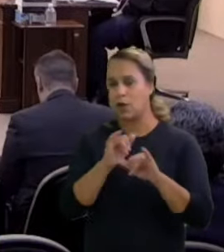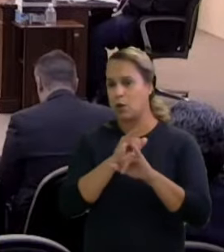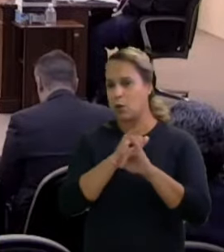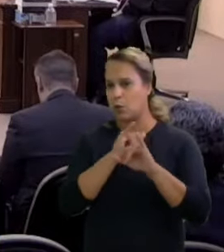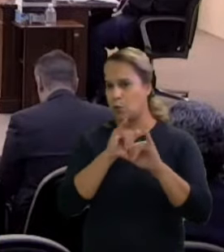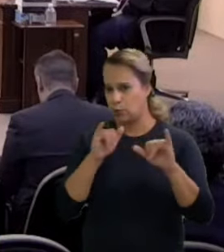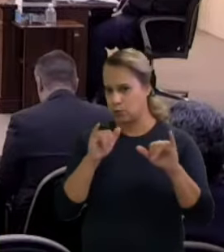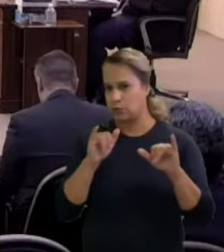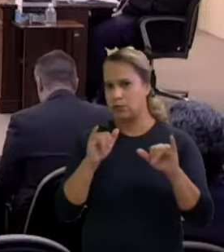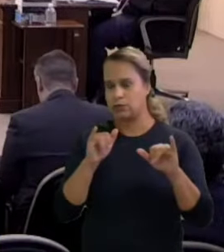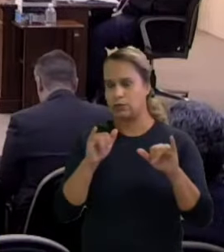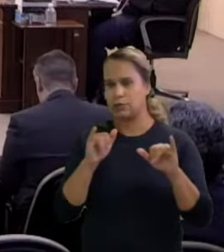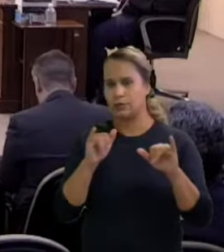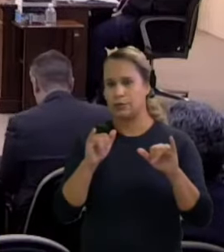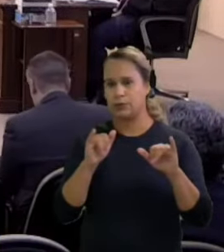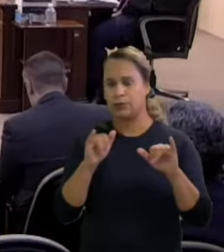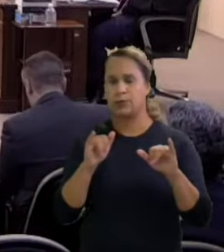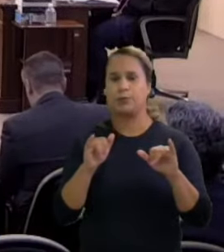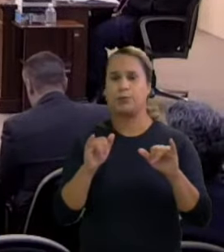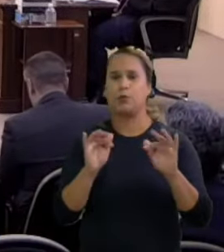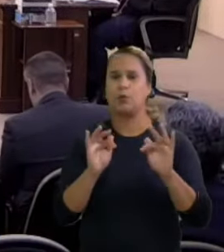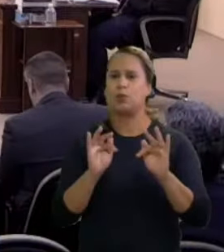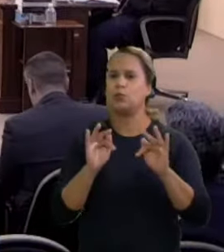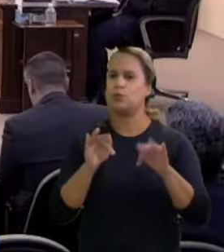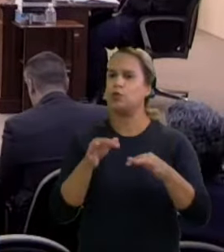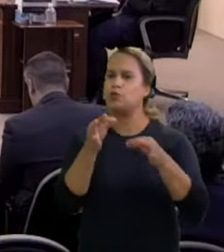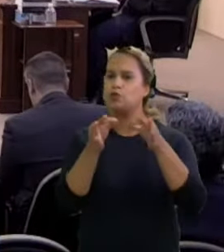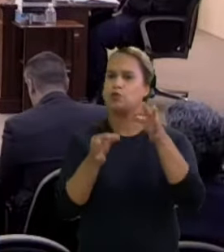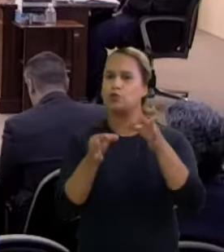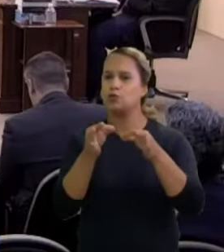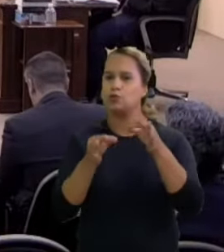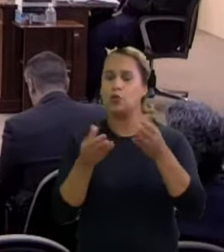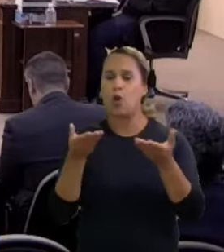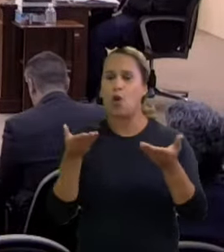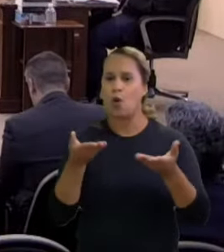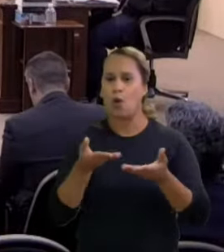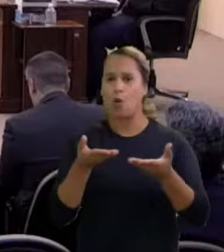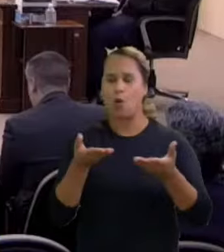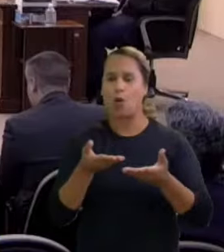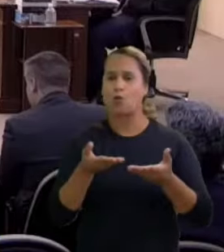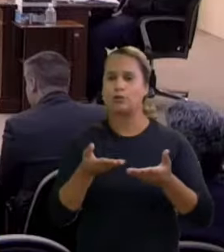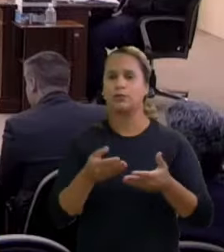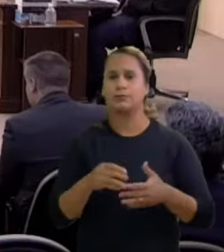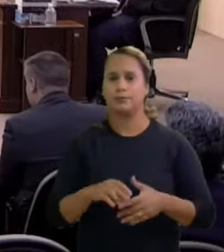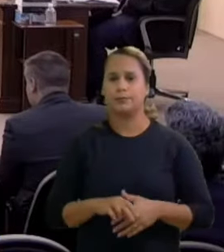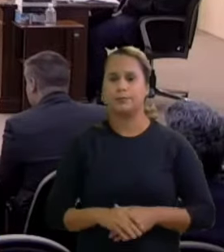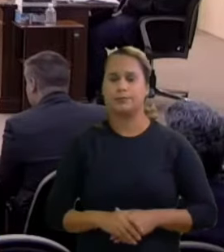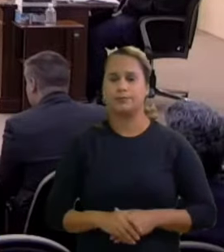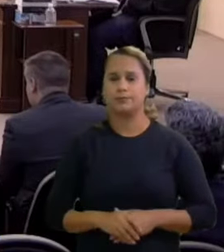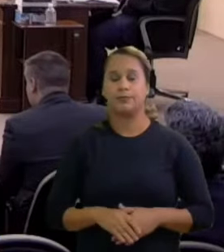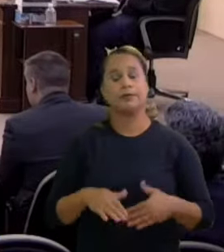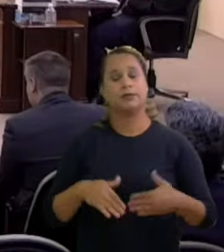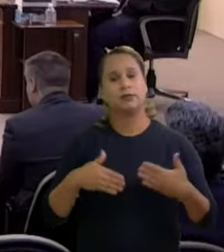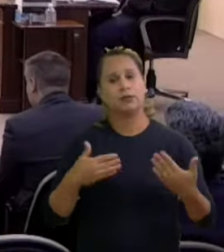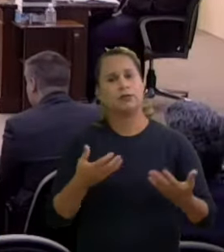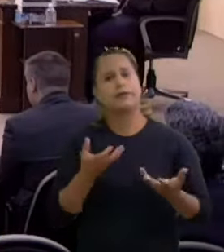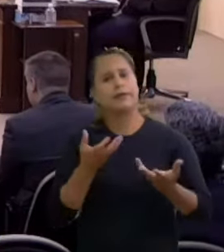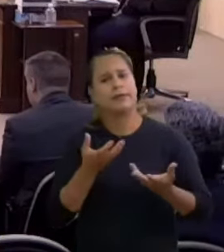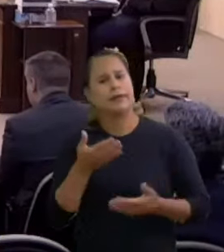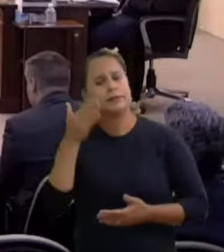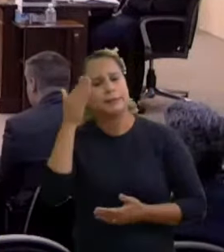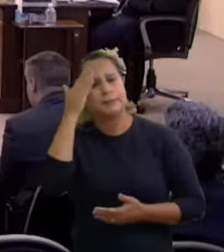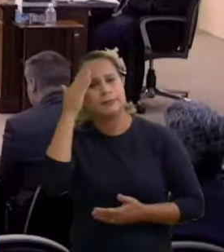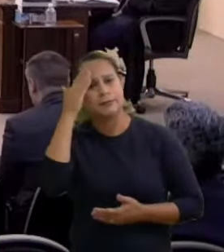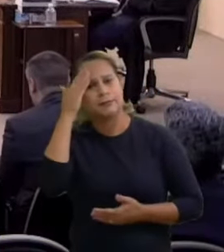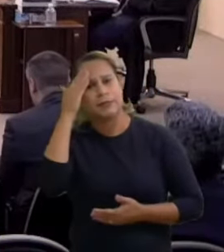encerramento né do do julgamento no dia de hoje então eu quero saber se o os